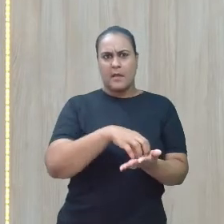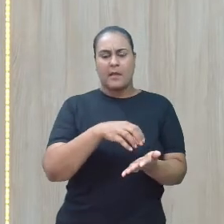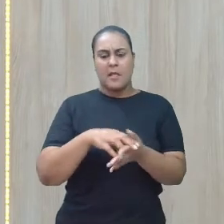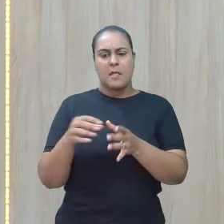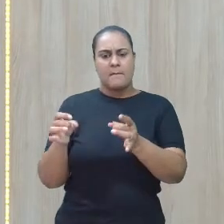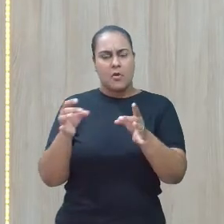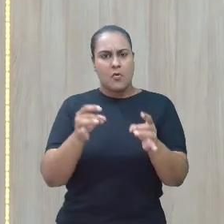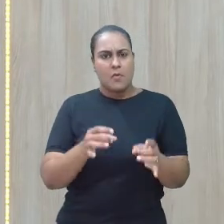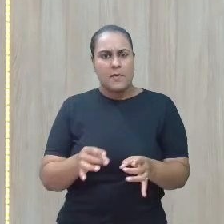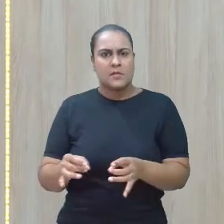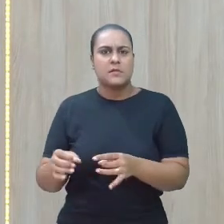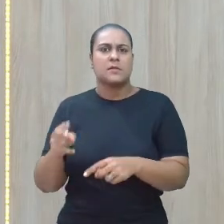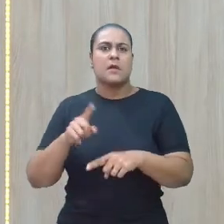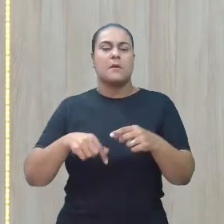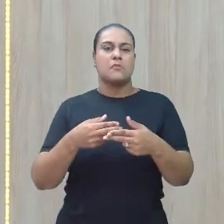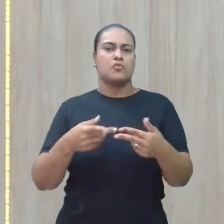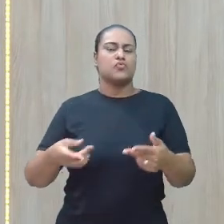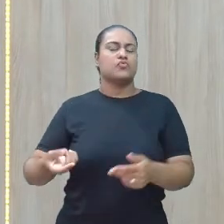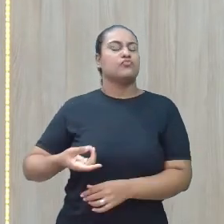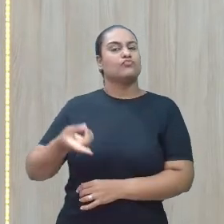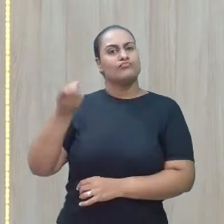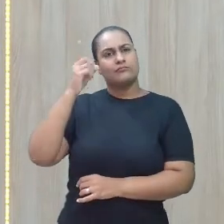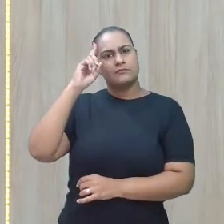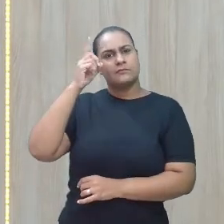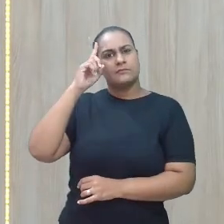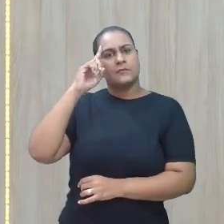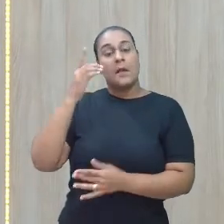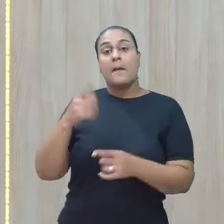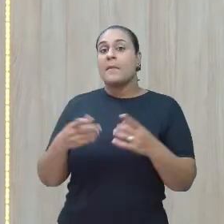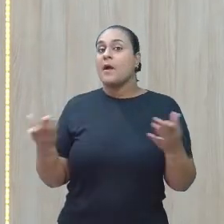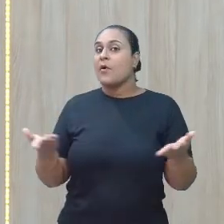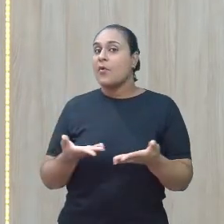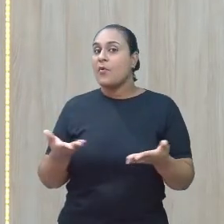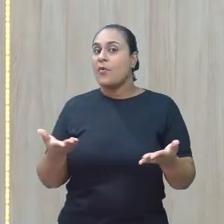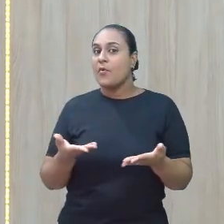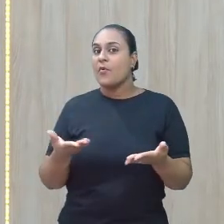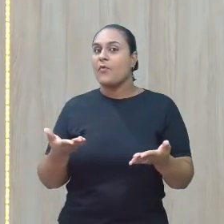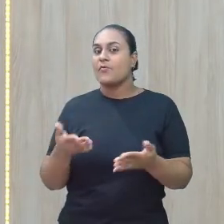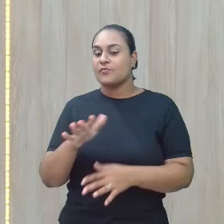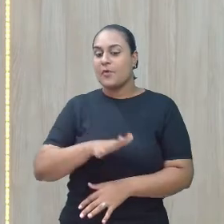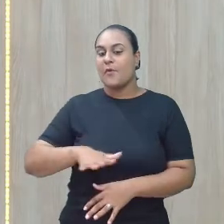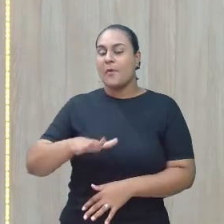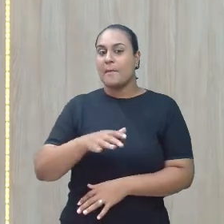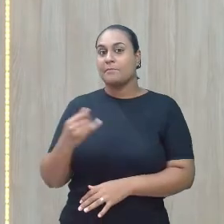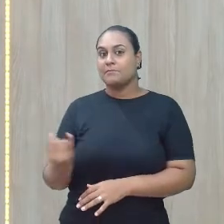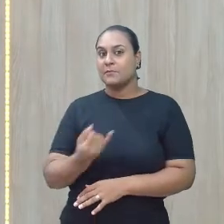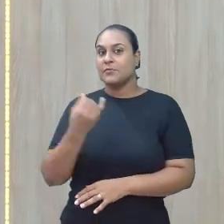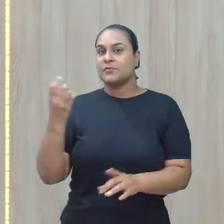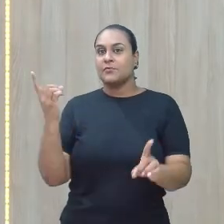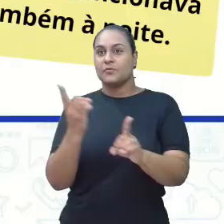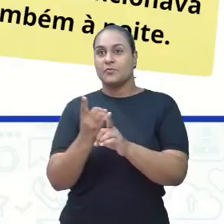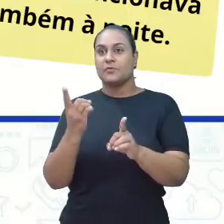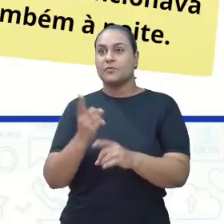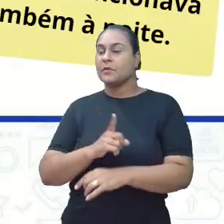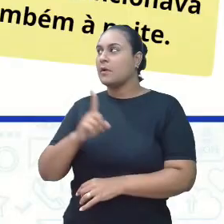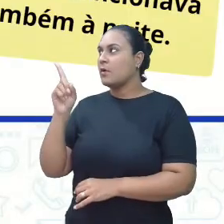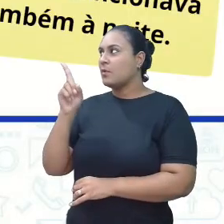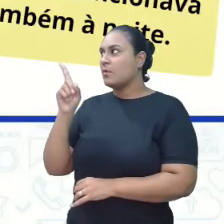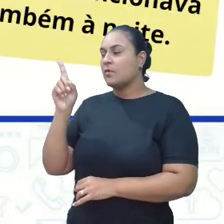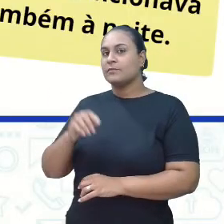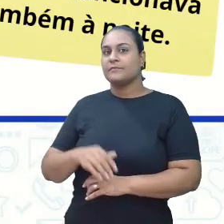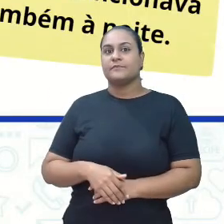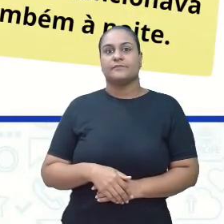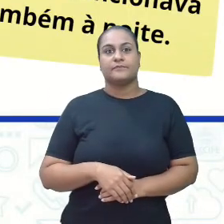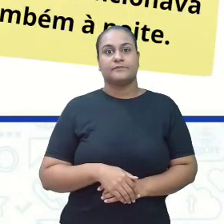comercializar, enfim, produtos do cotidiano, mas hoje também é um espaço importante de encontro, né? O mercado da Madalena, que é